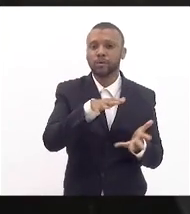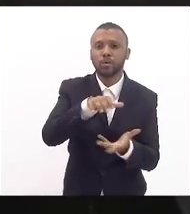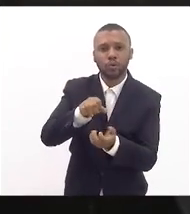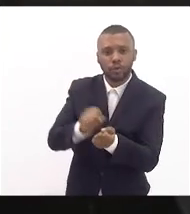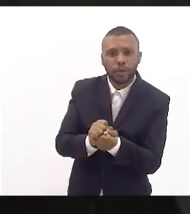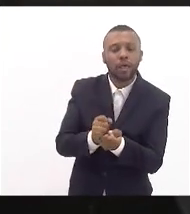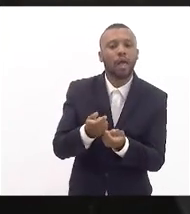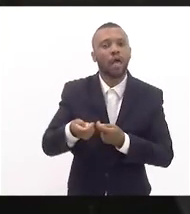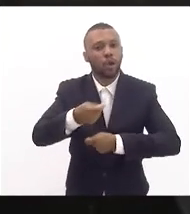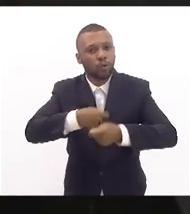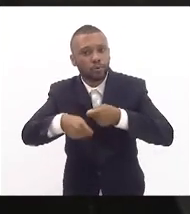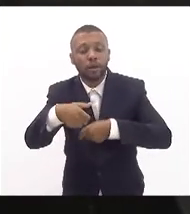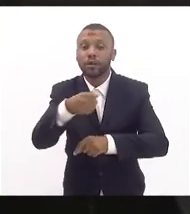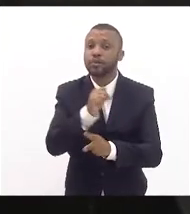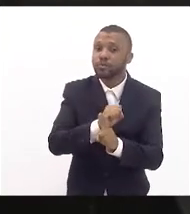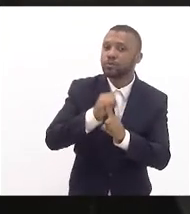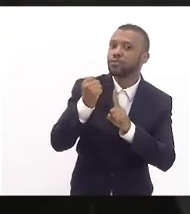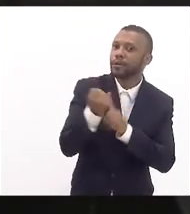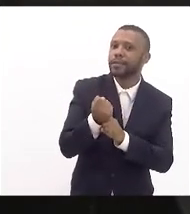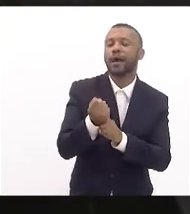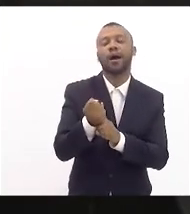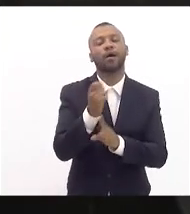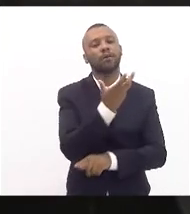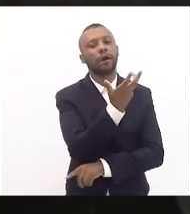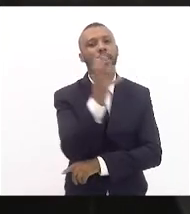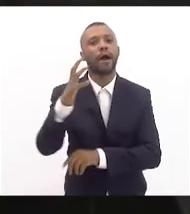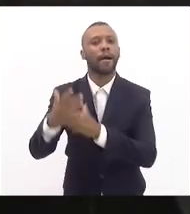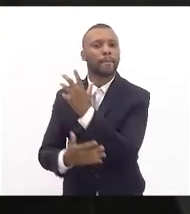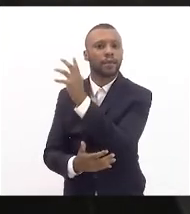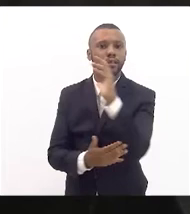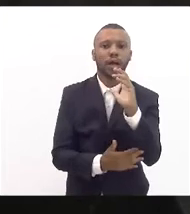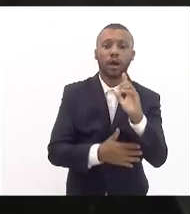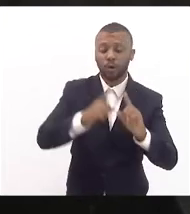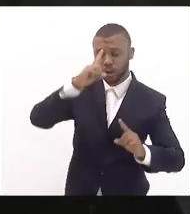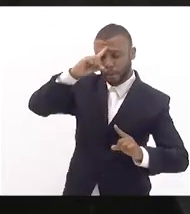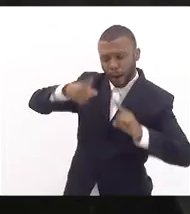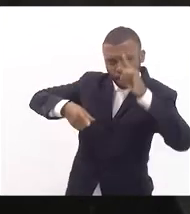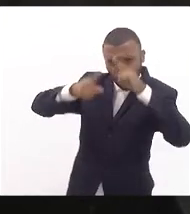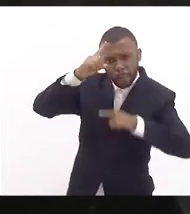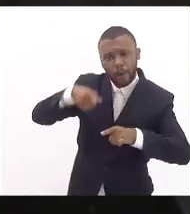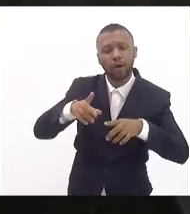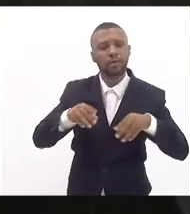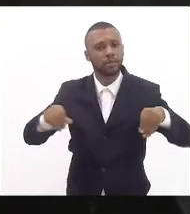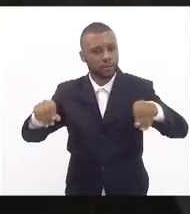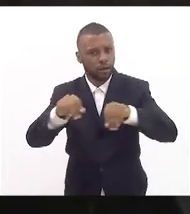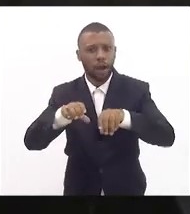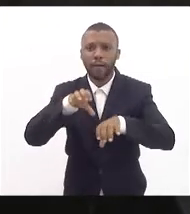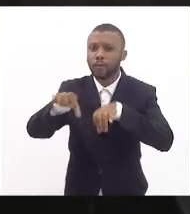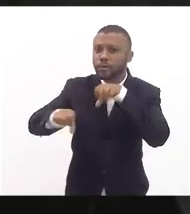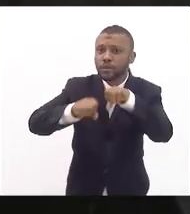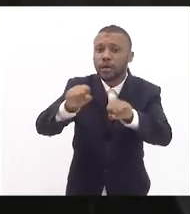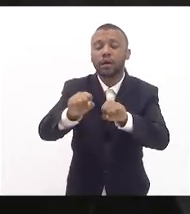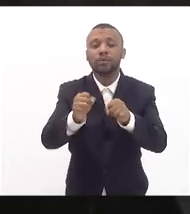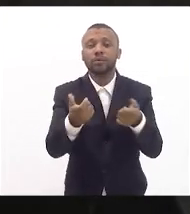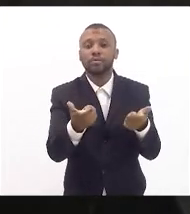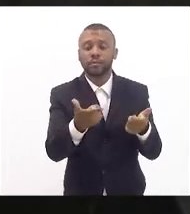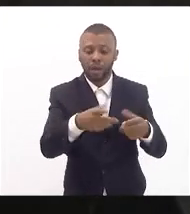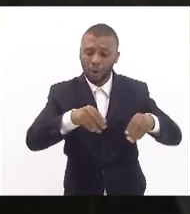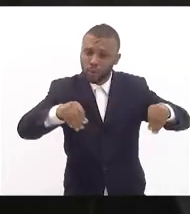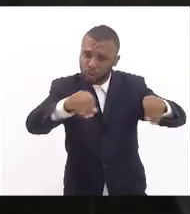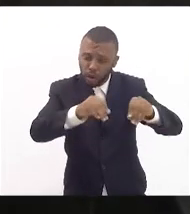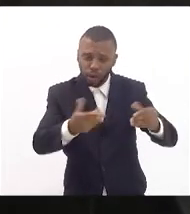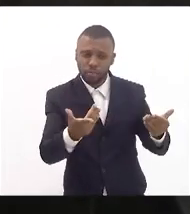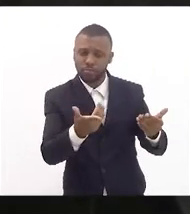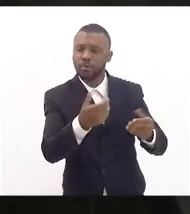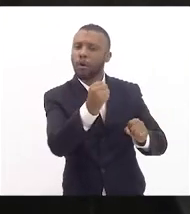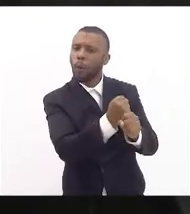econômica, social e ambiental e ordenação territorial, buscando ocupação do solo de maneira eficiente,